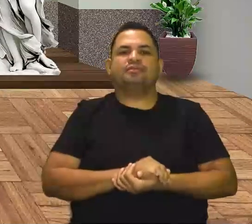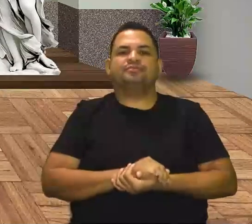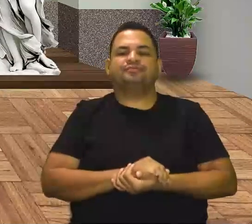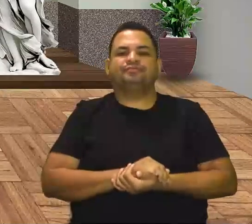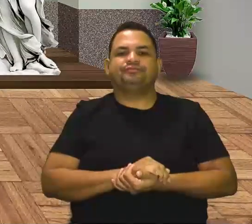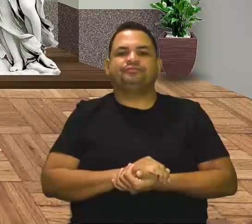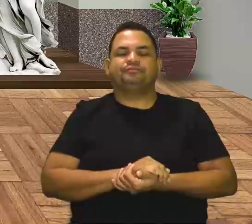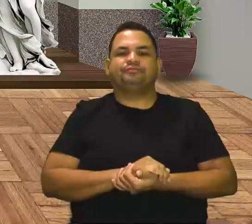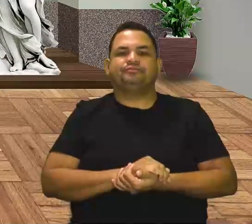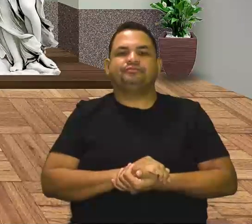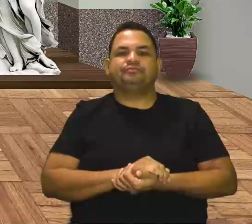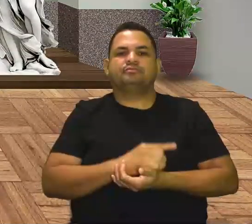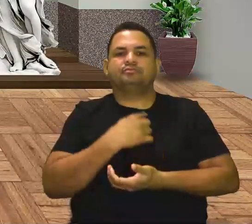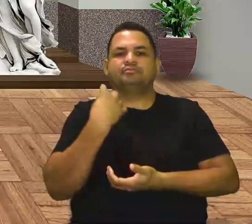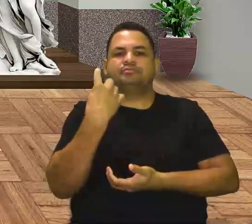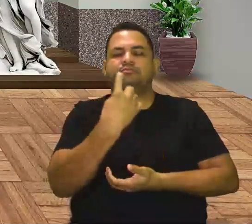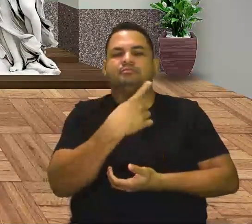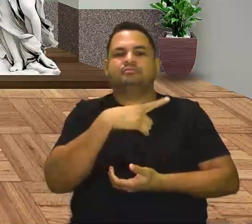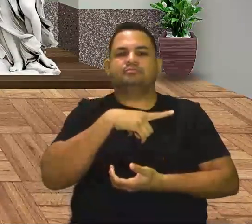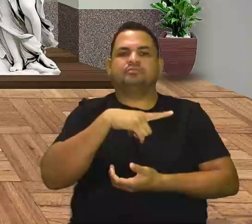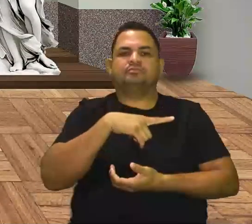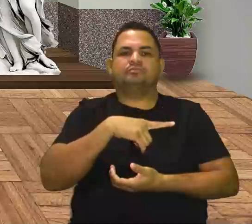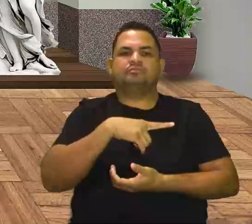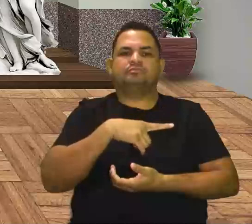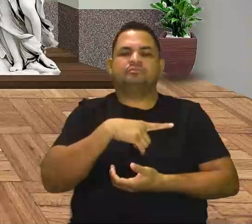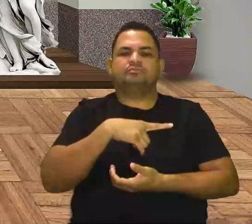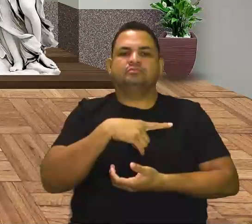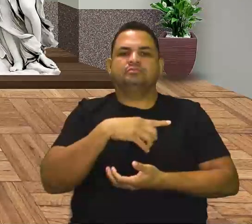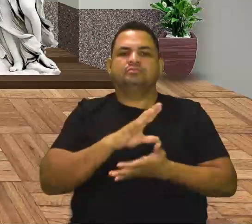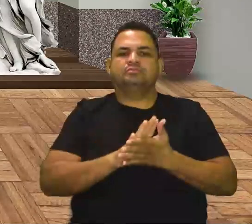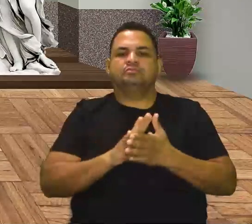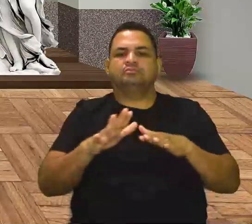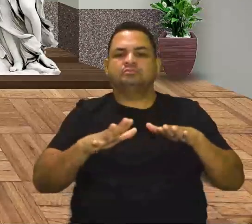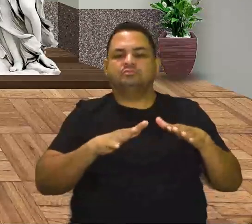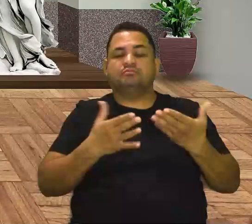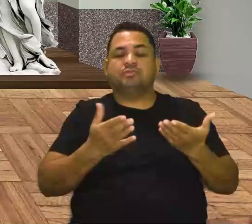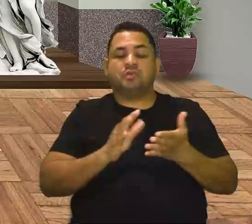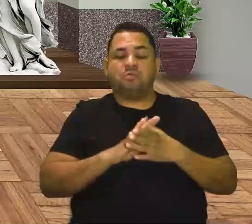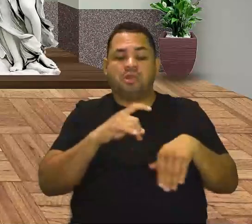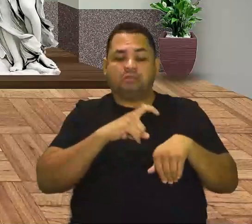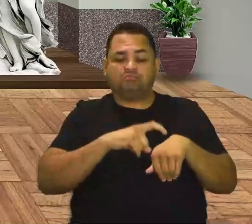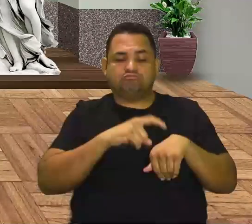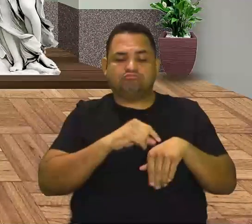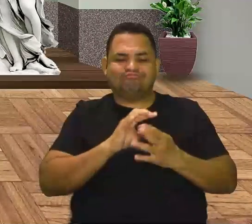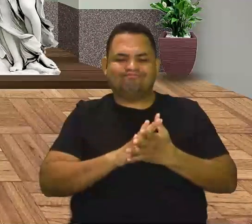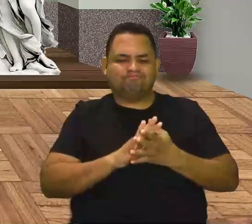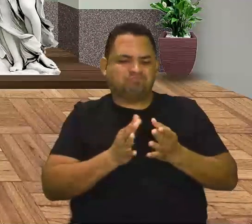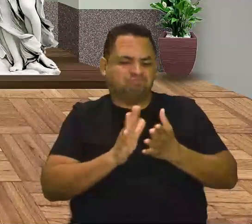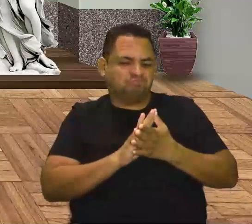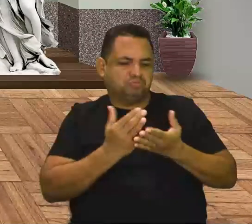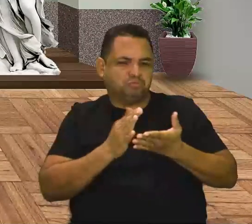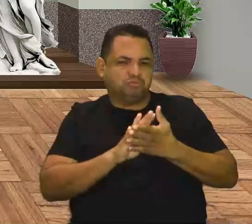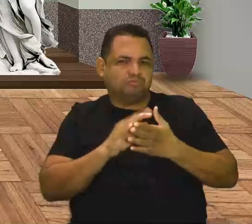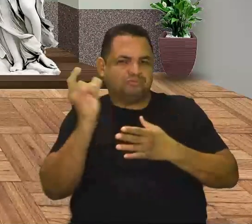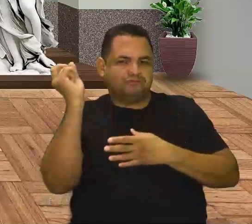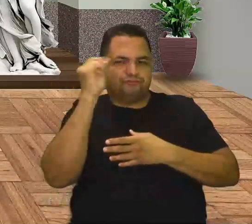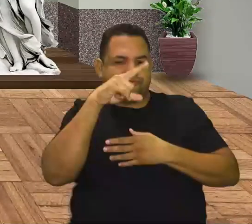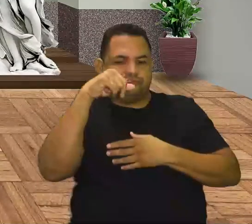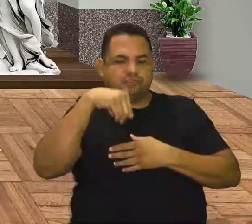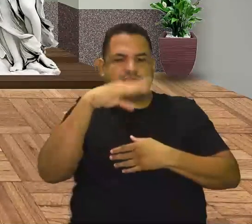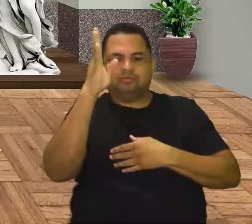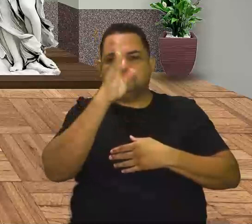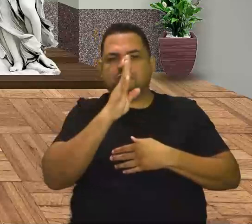ser aceito. Então nós vamos ter isso daí, um momento muito delicado do Brasil, de muito confronto.